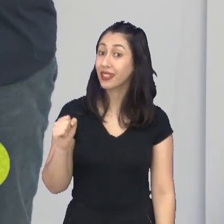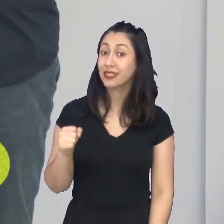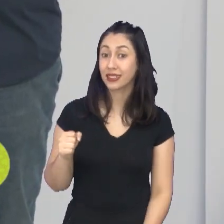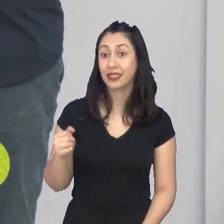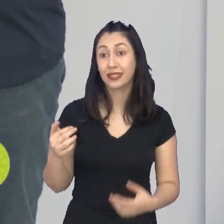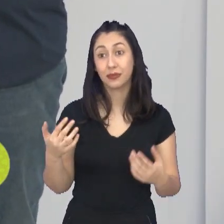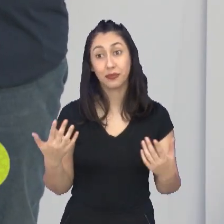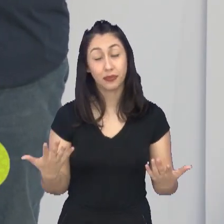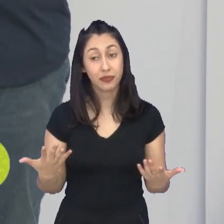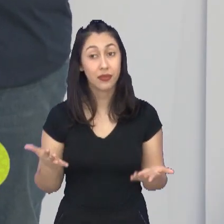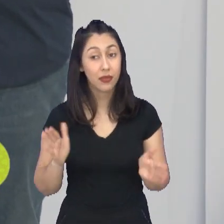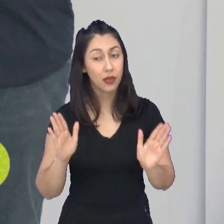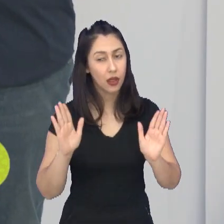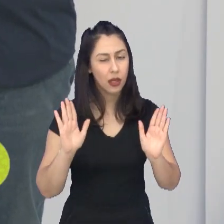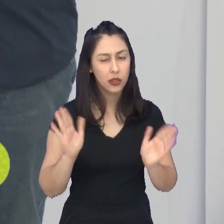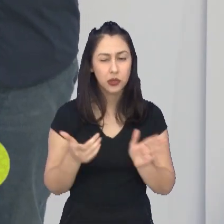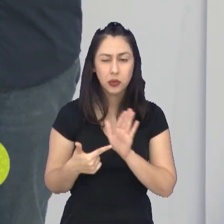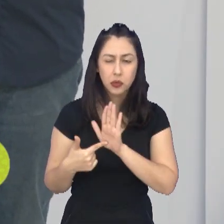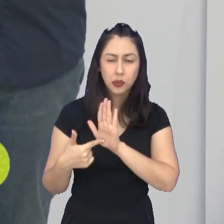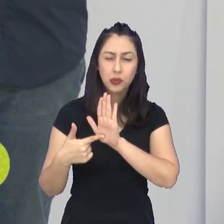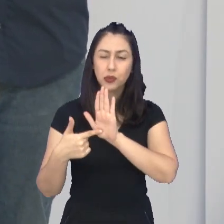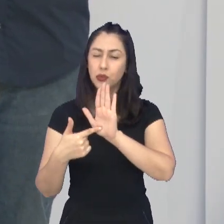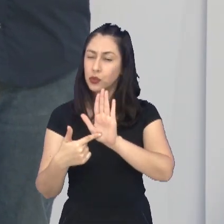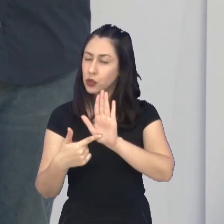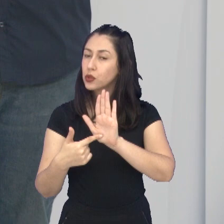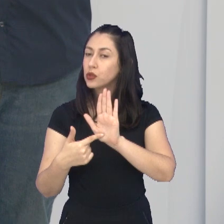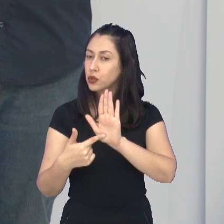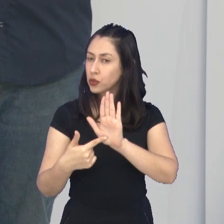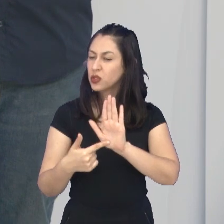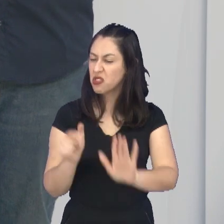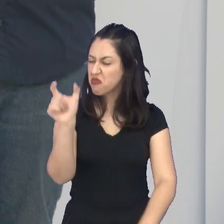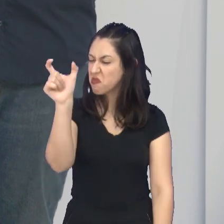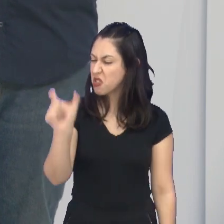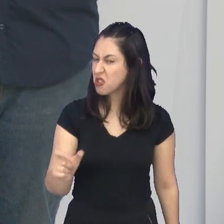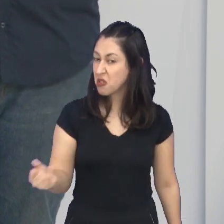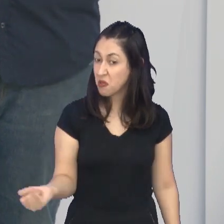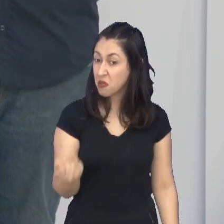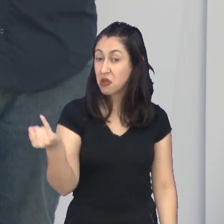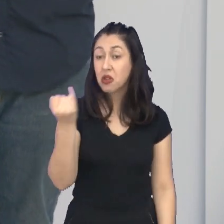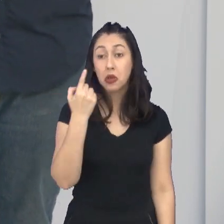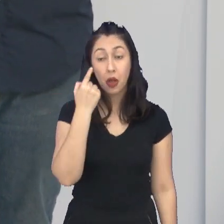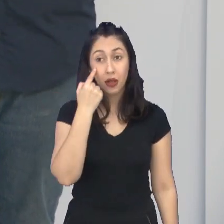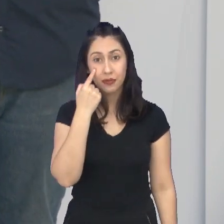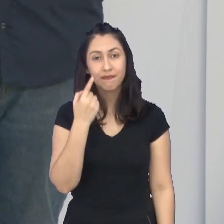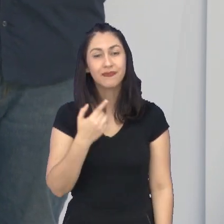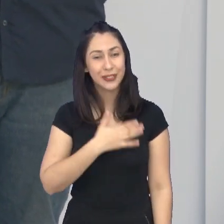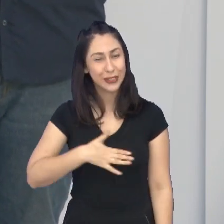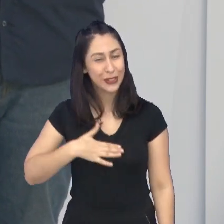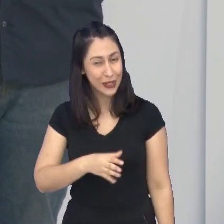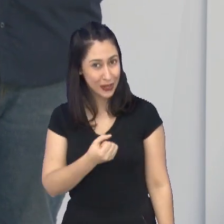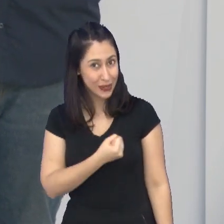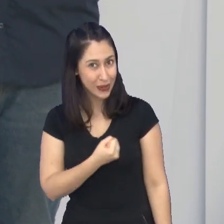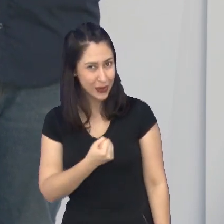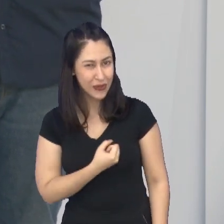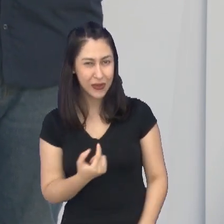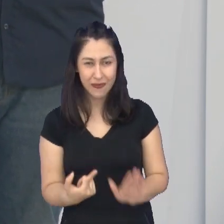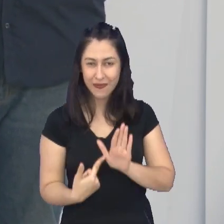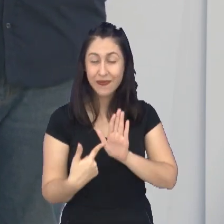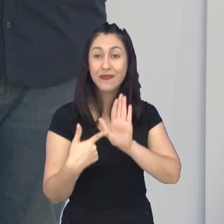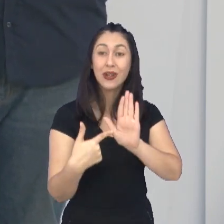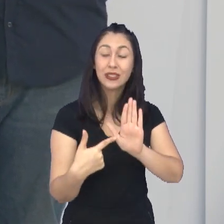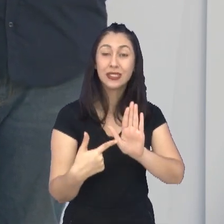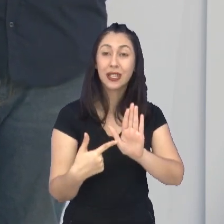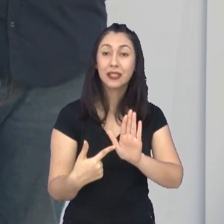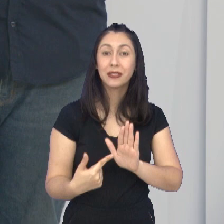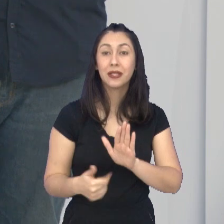já deu mostras de que ele vai ser o cara do time. Olha só, quem gosta de basquete gosta de números, só para você ter uma ideia.